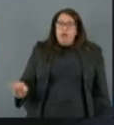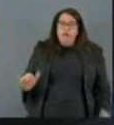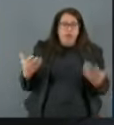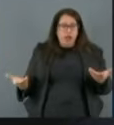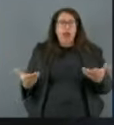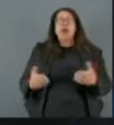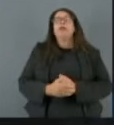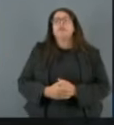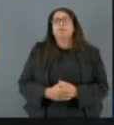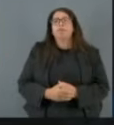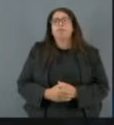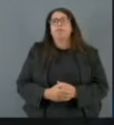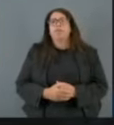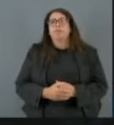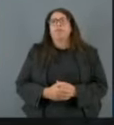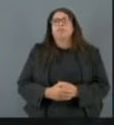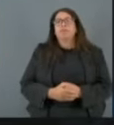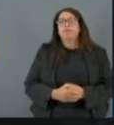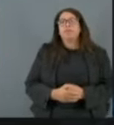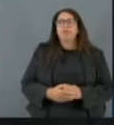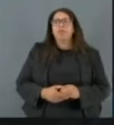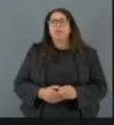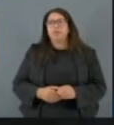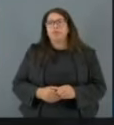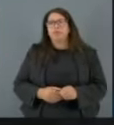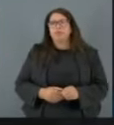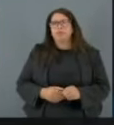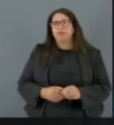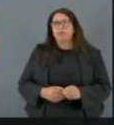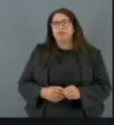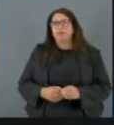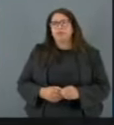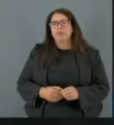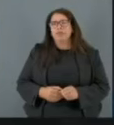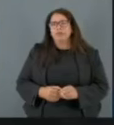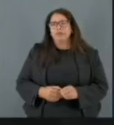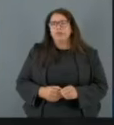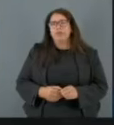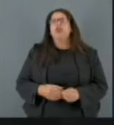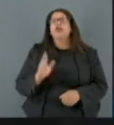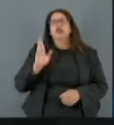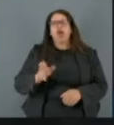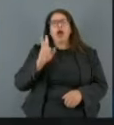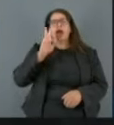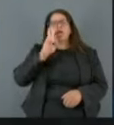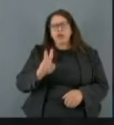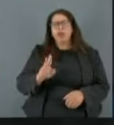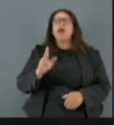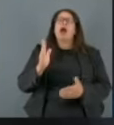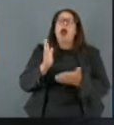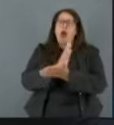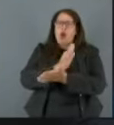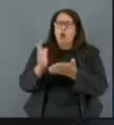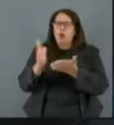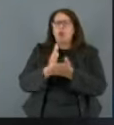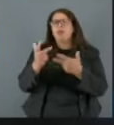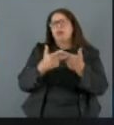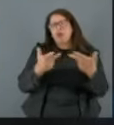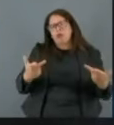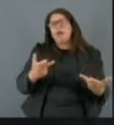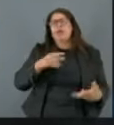recentemente, numa afirmação ali, a meu ver foi infeliz, mas é aquelas afirmações que às vezes são infelizes, mas o